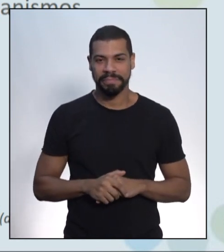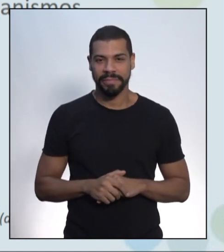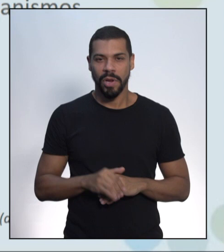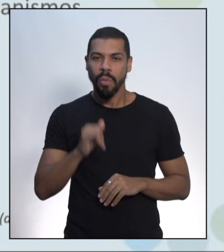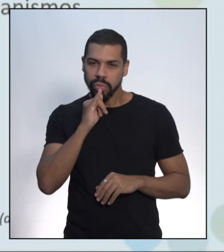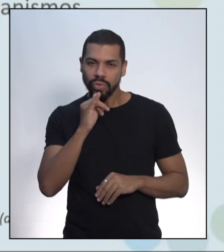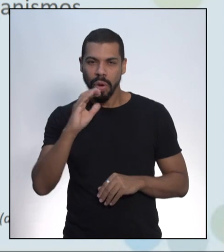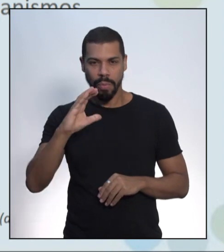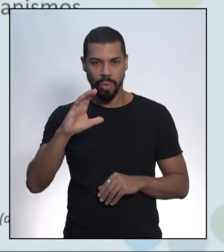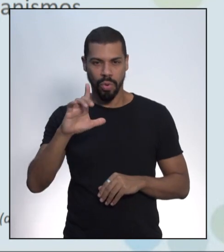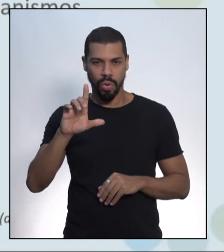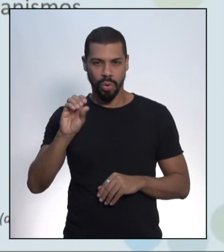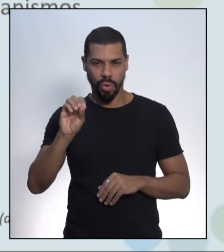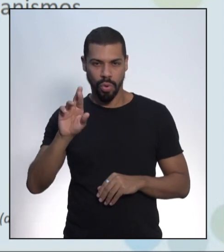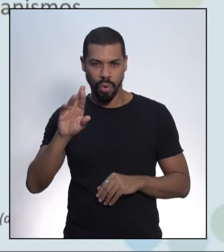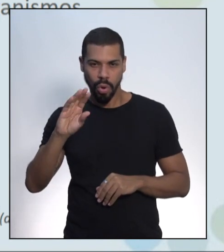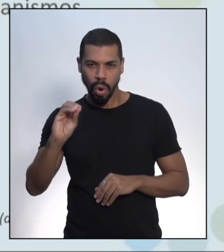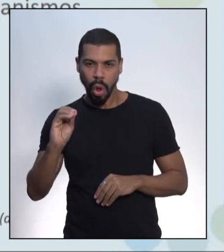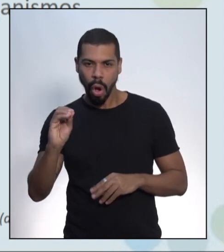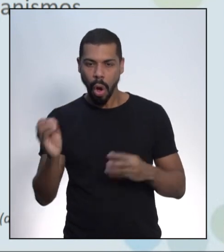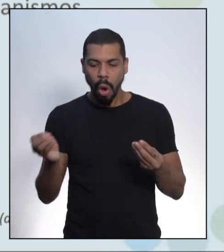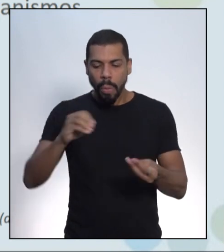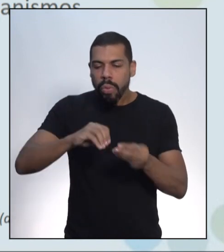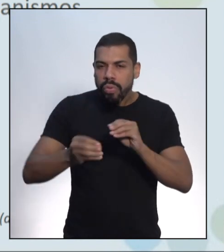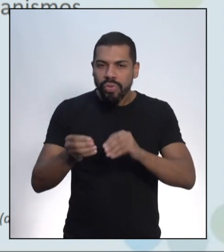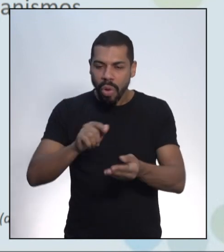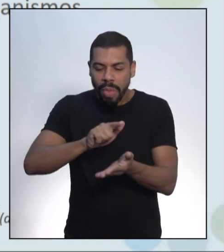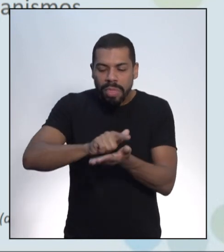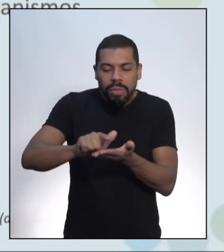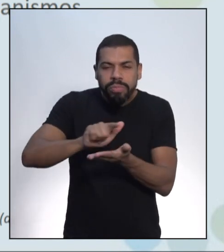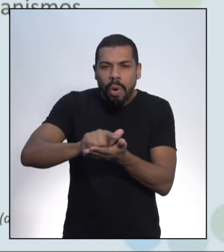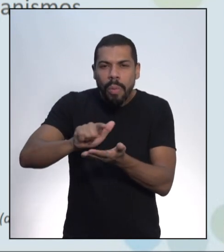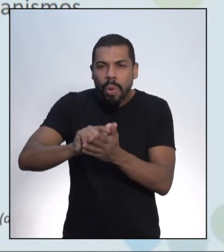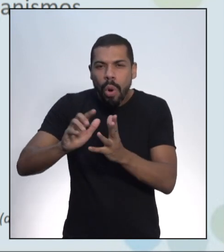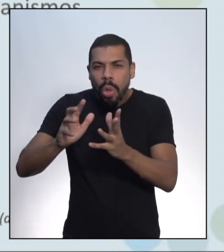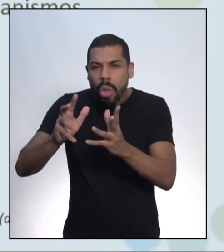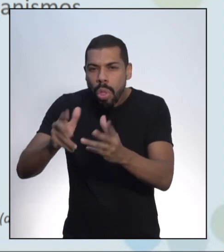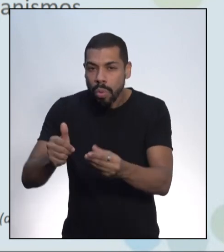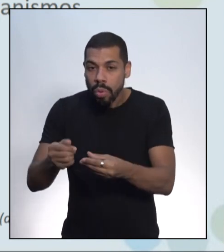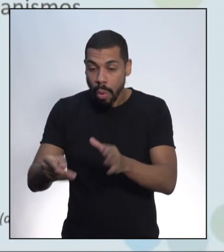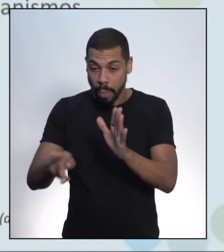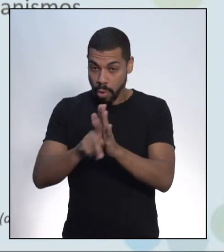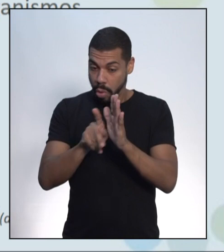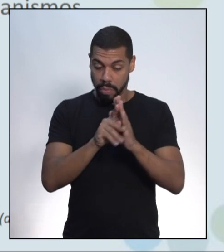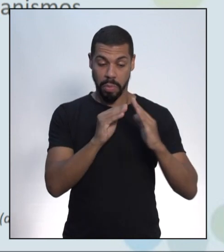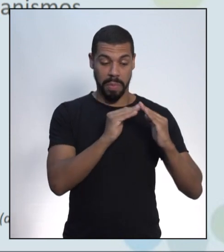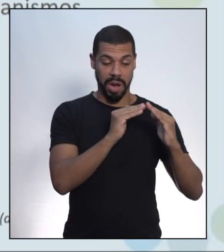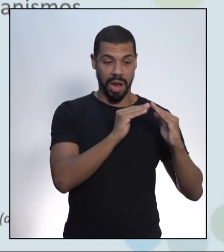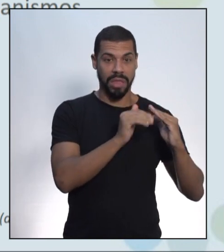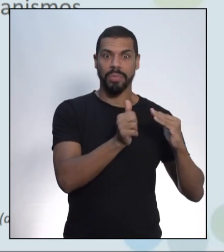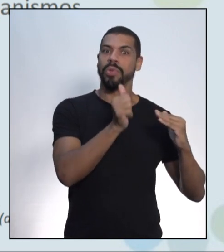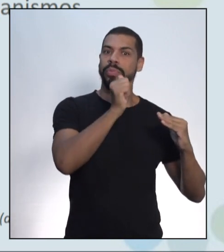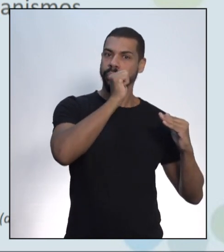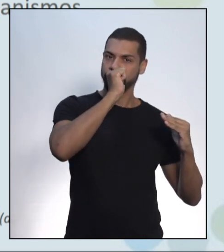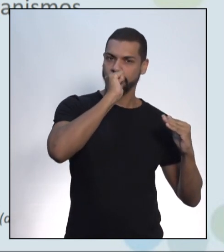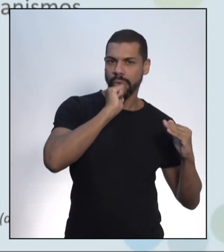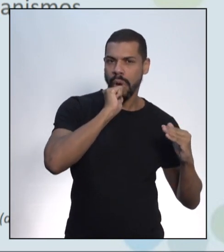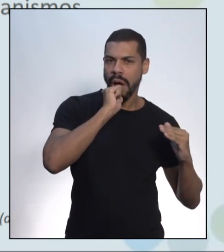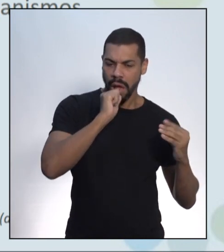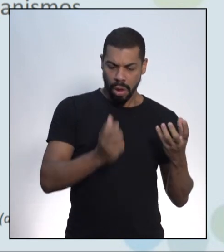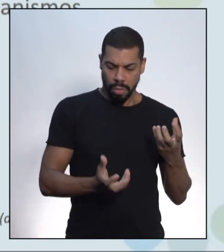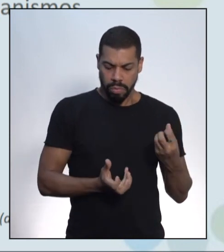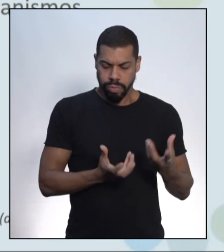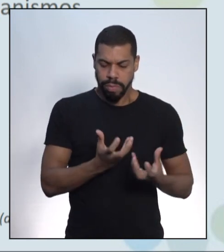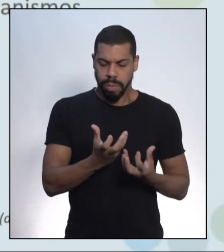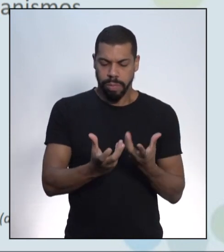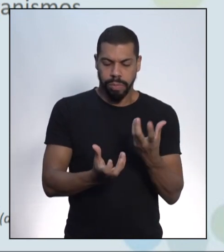cloro para fazer desinfetar a água que vai chegar para o nosso consumo, então vai ser o gás cloro, que nós iremos borbulhar